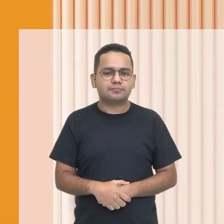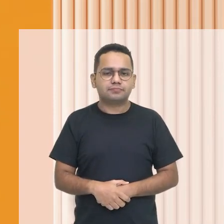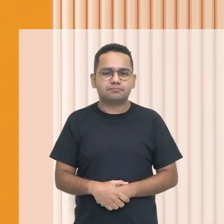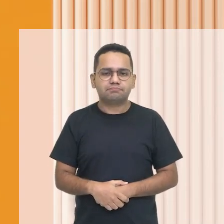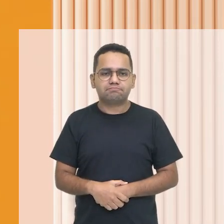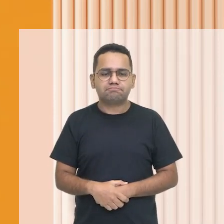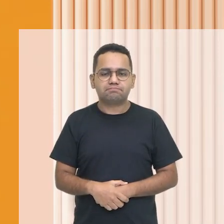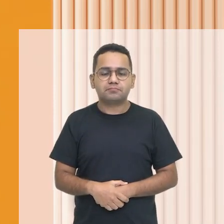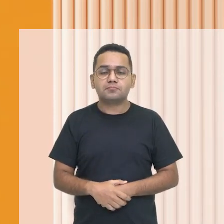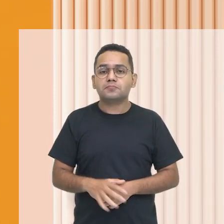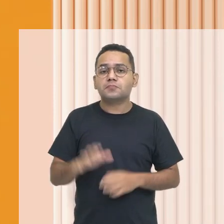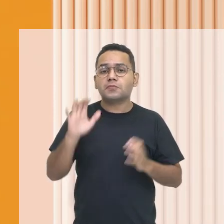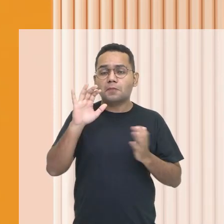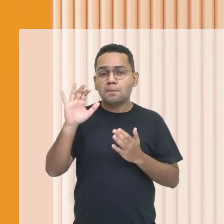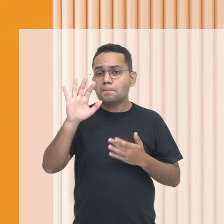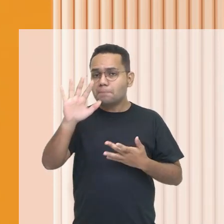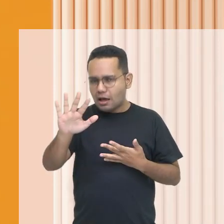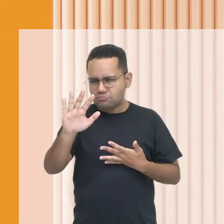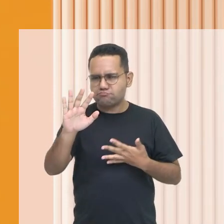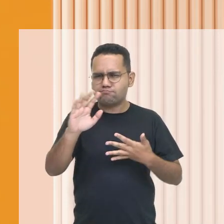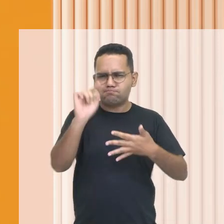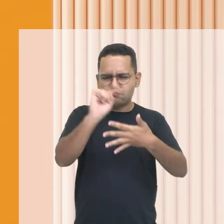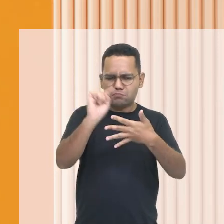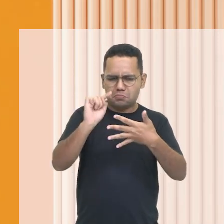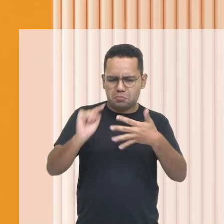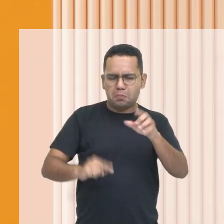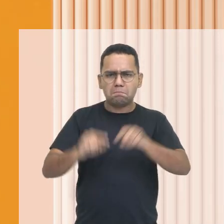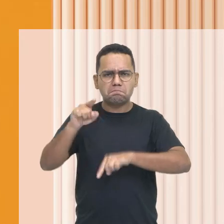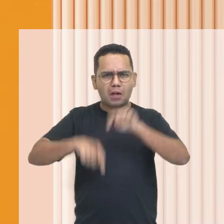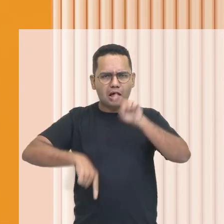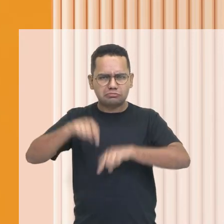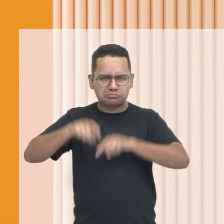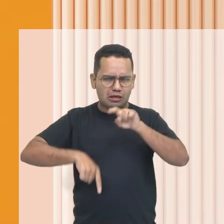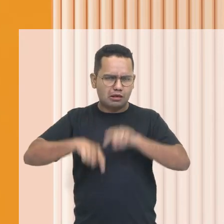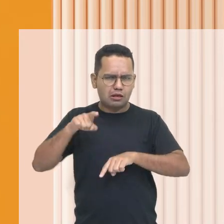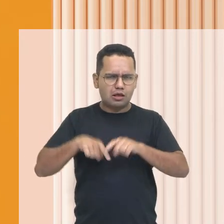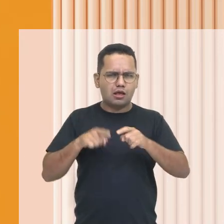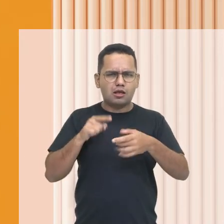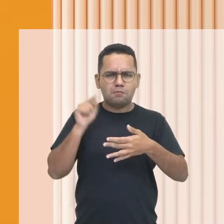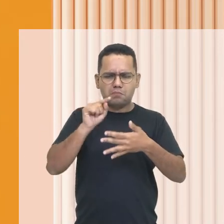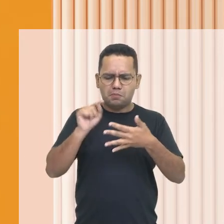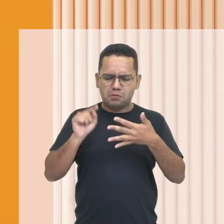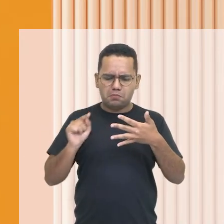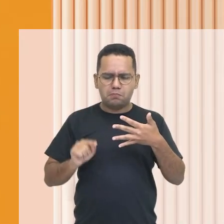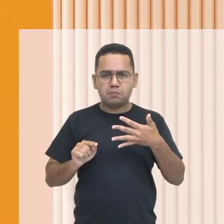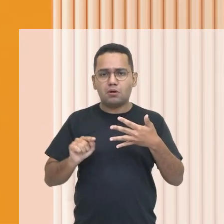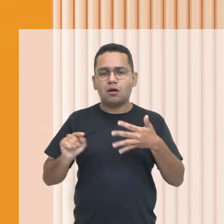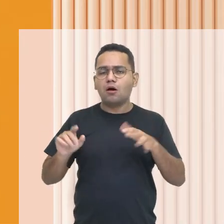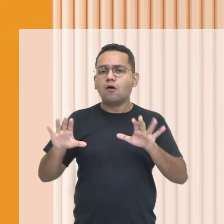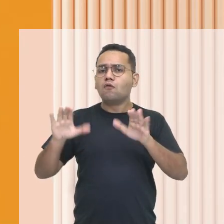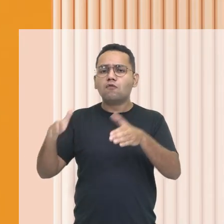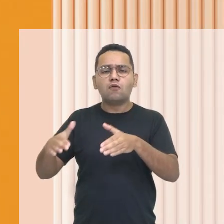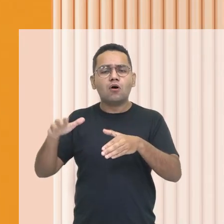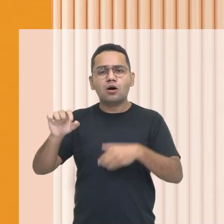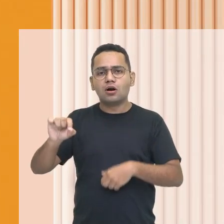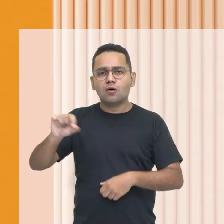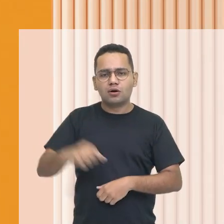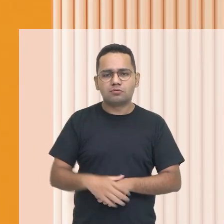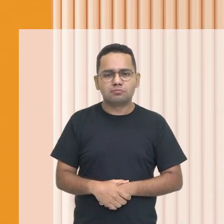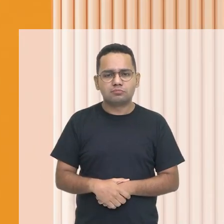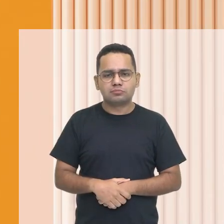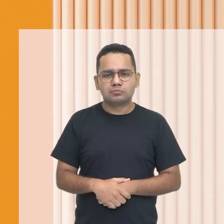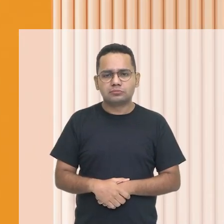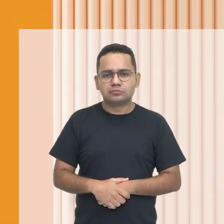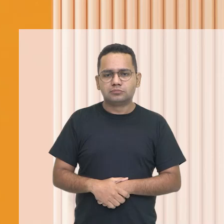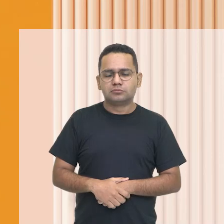desses recursos, né, ela se contentou ali na região centro-sul e também no